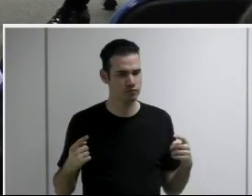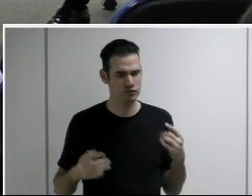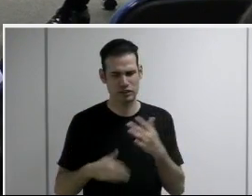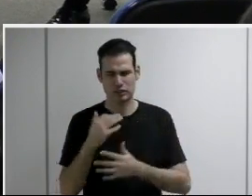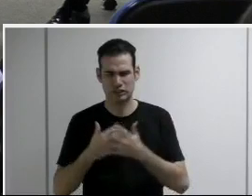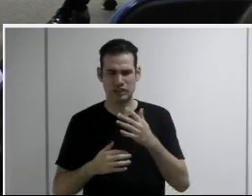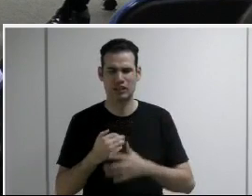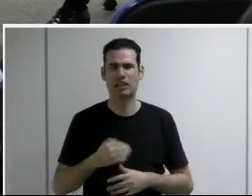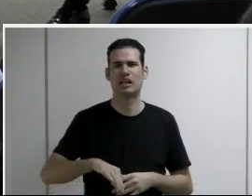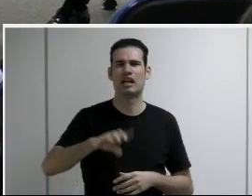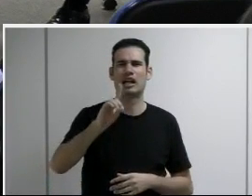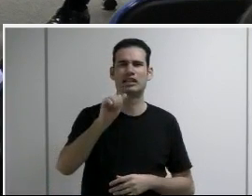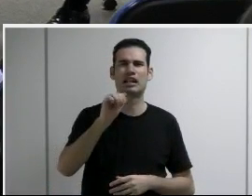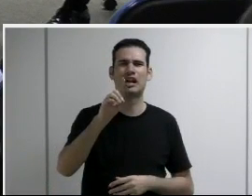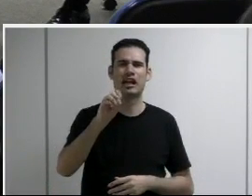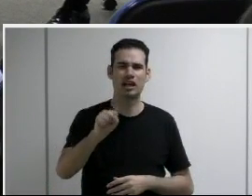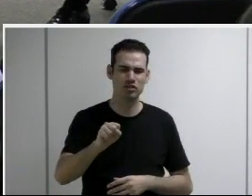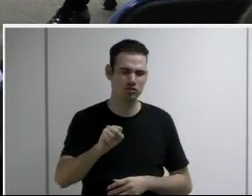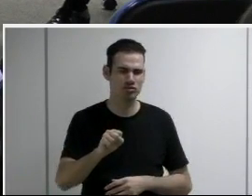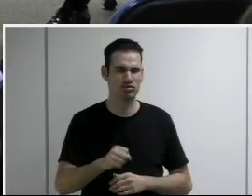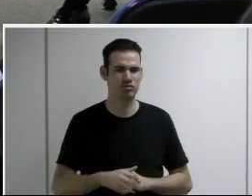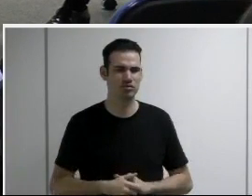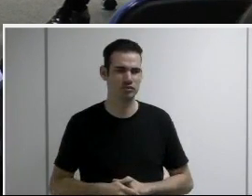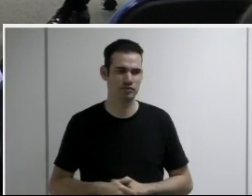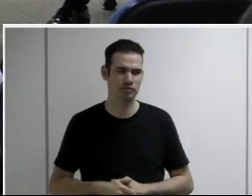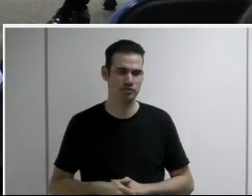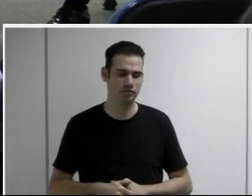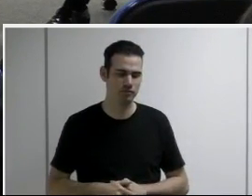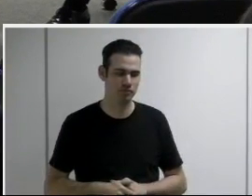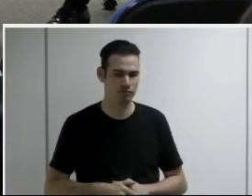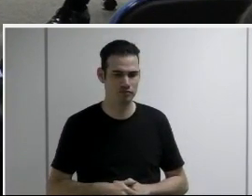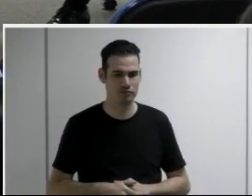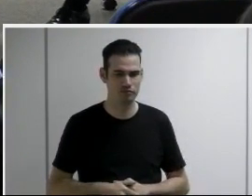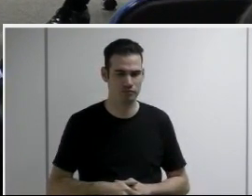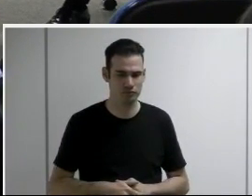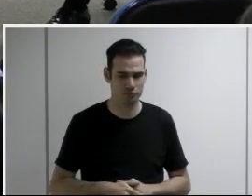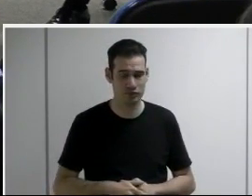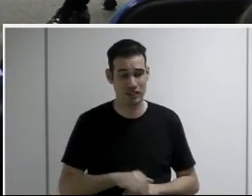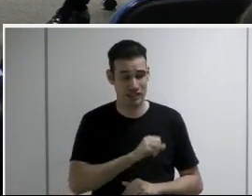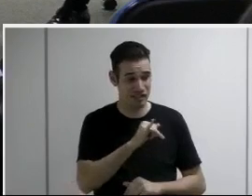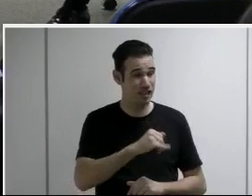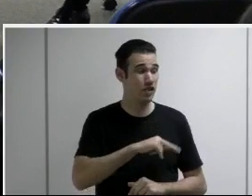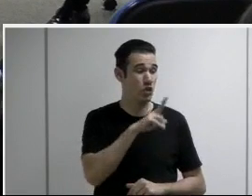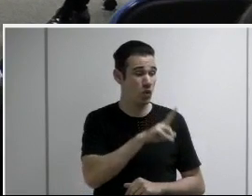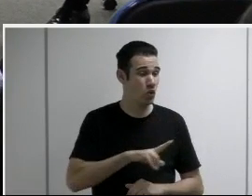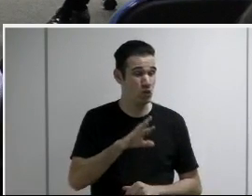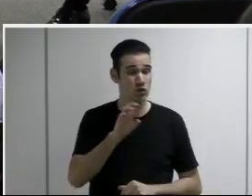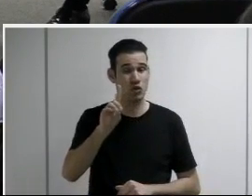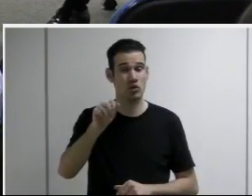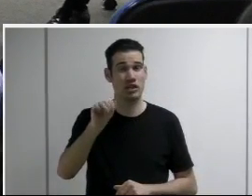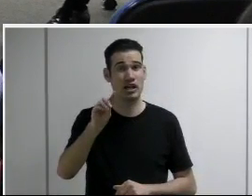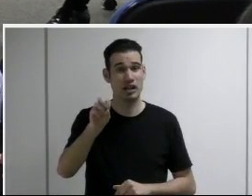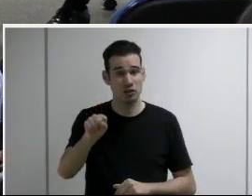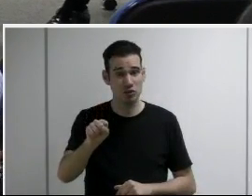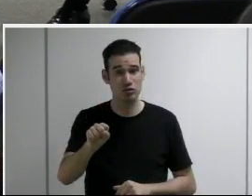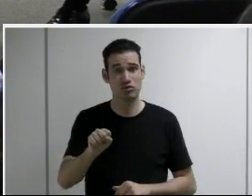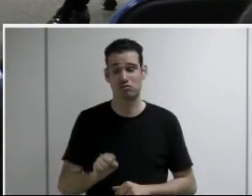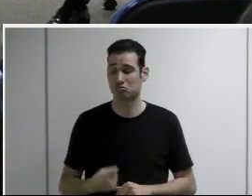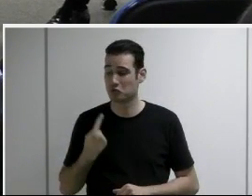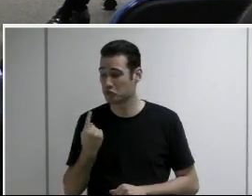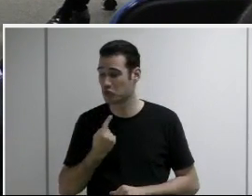para distorcer o dado, se ele for pensado e usado individualmente, mas que não prejudique a minha análise como